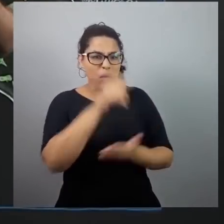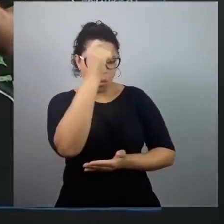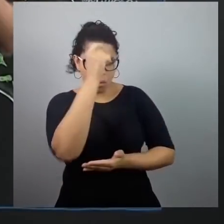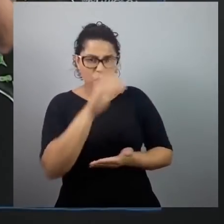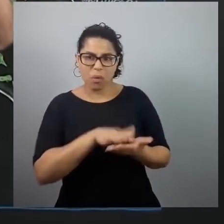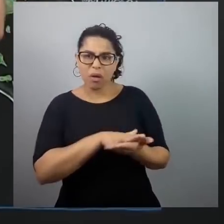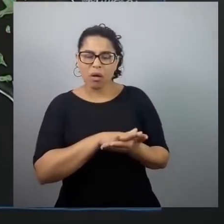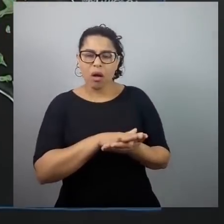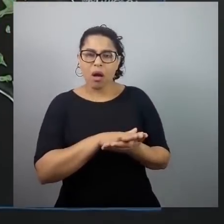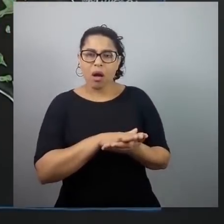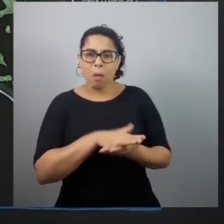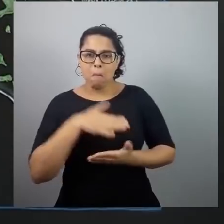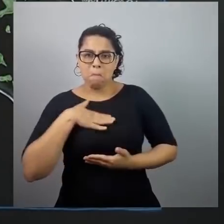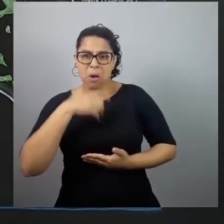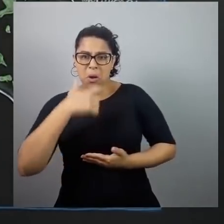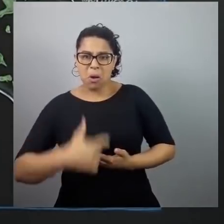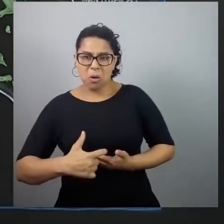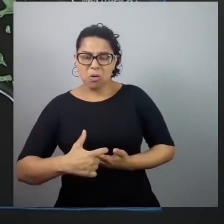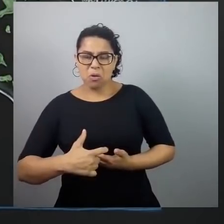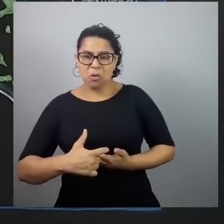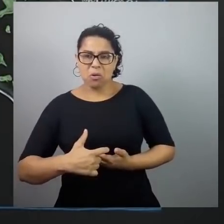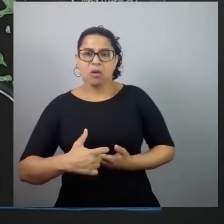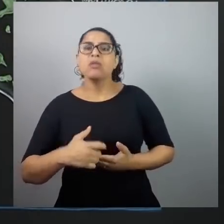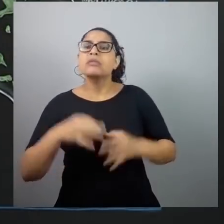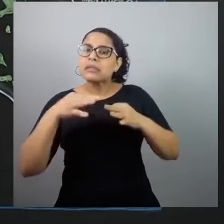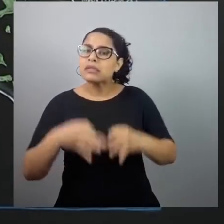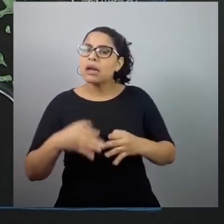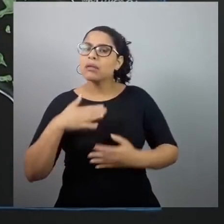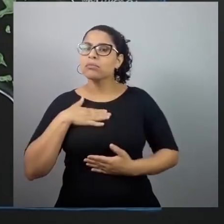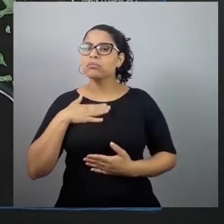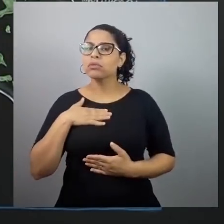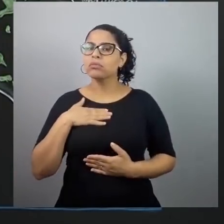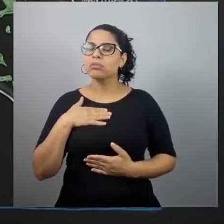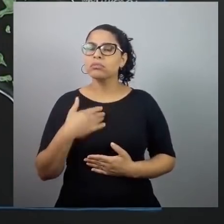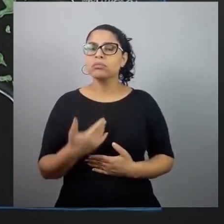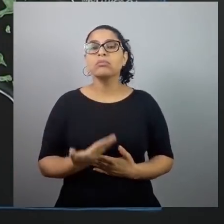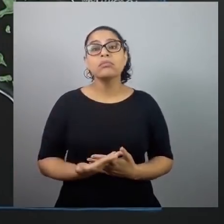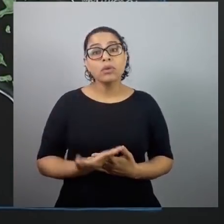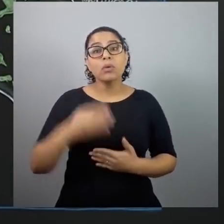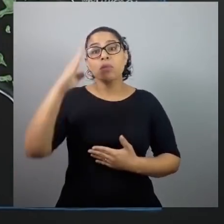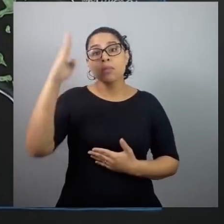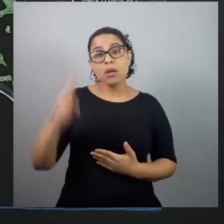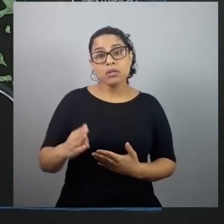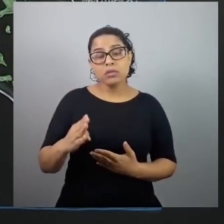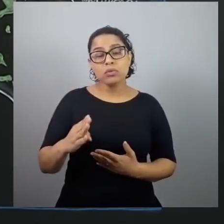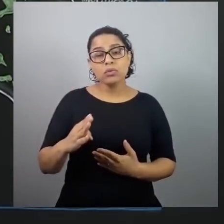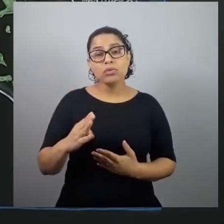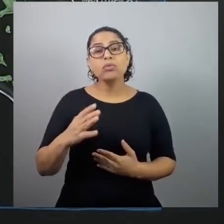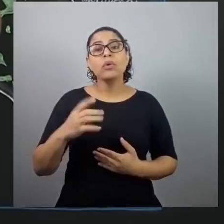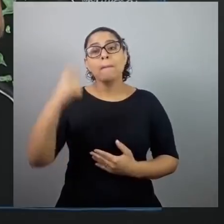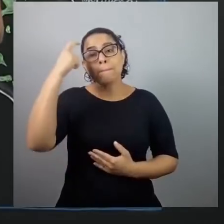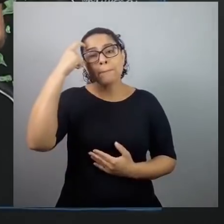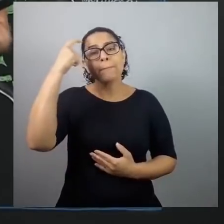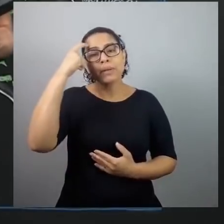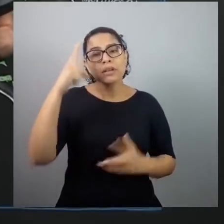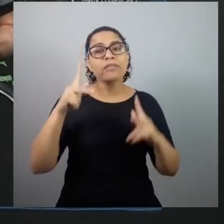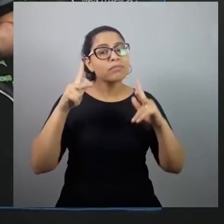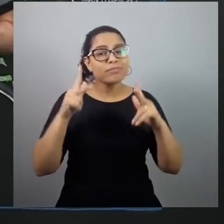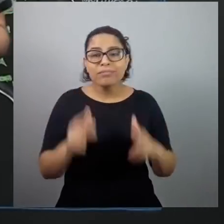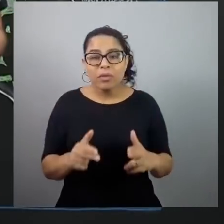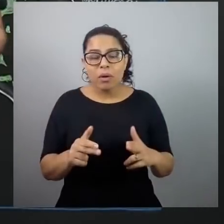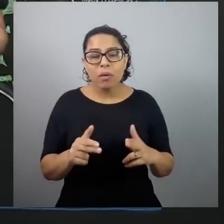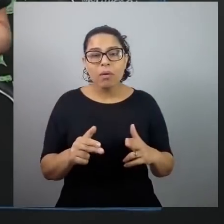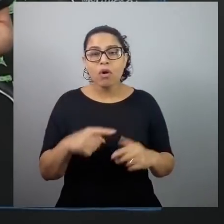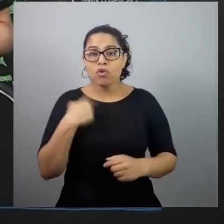sua. Pois era essa um pouco a forma que o Estado brasileiro se relacionava com os indígenas. Só que a gente tem que denunciar essa ideia,